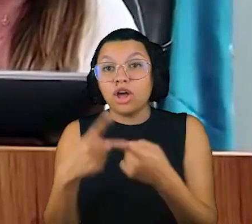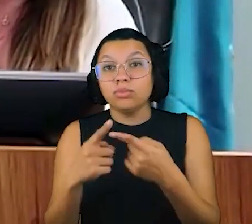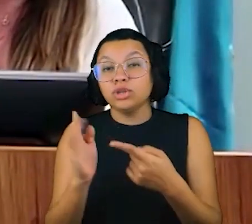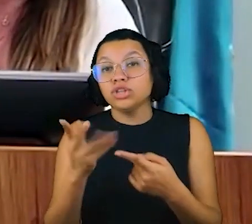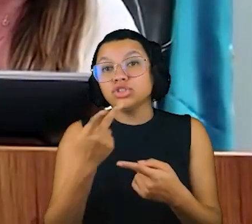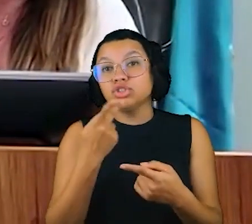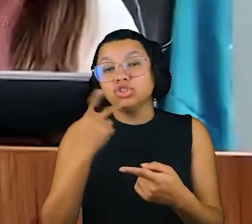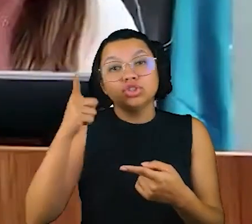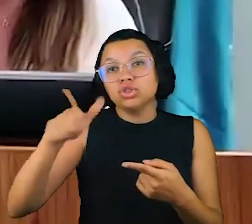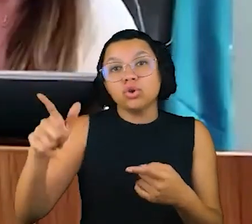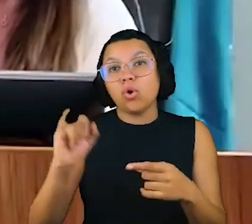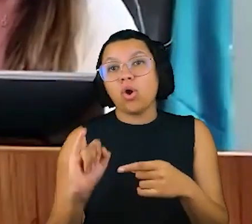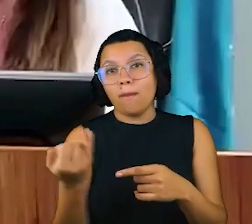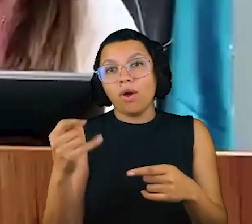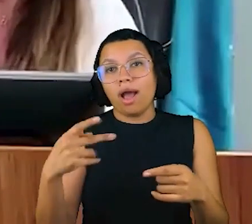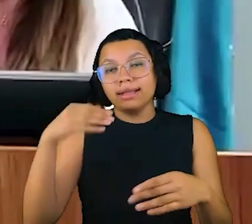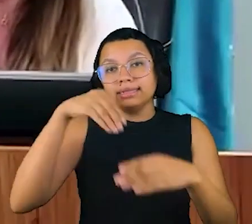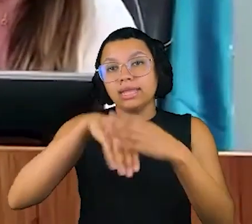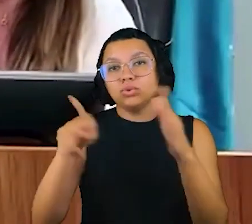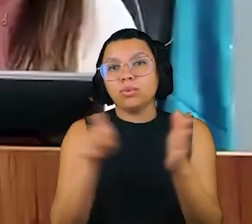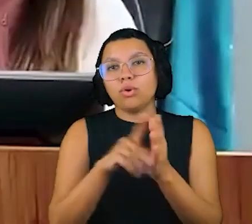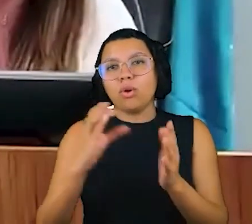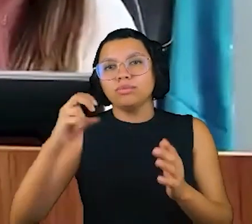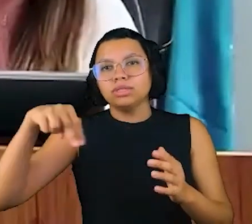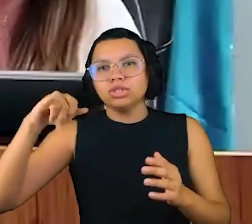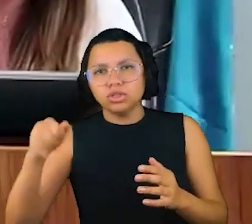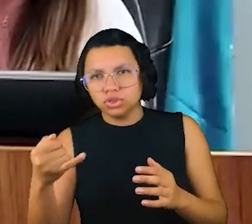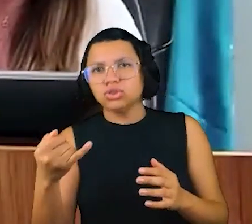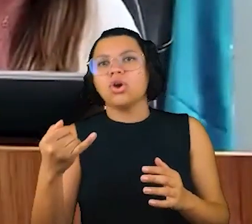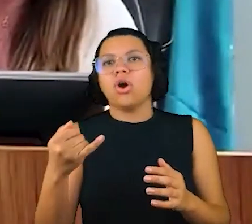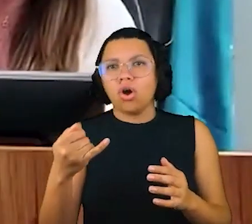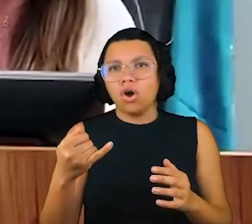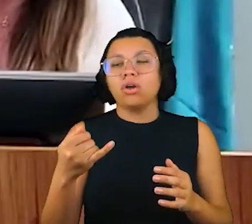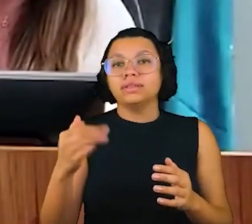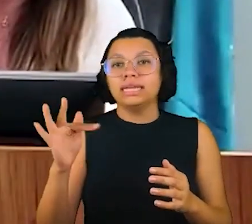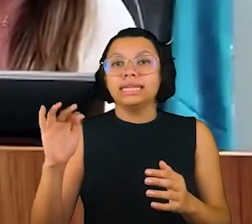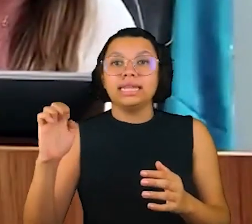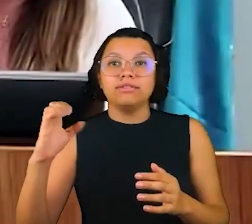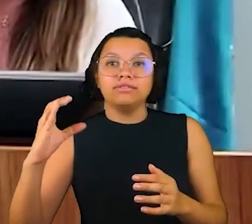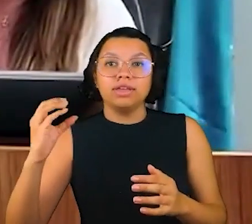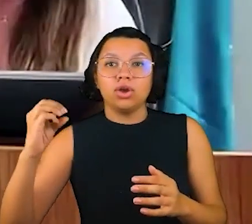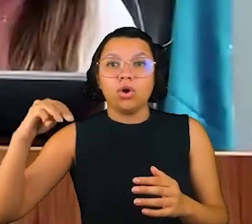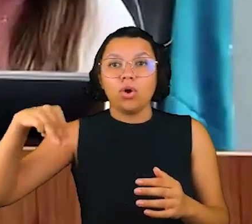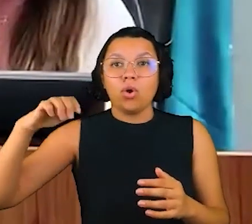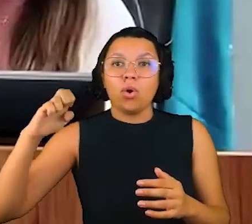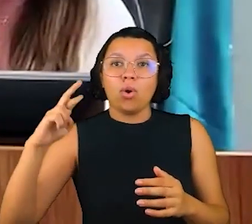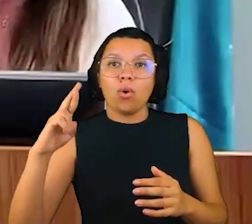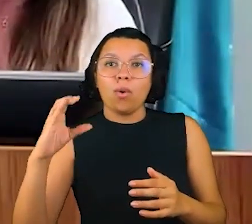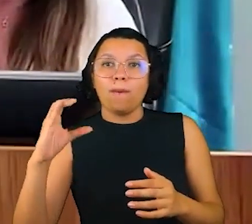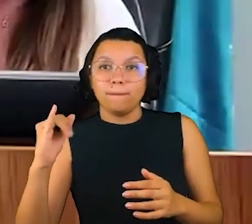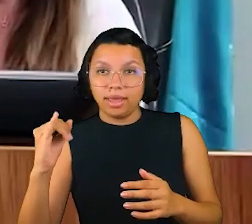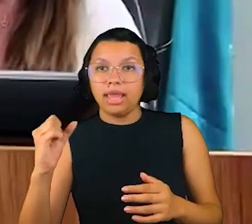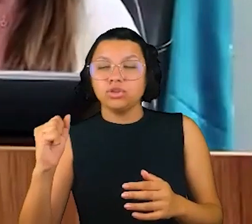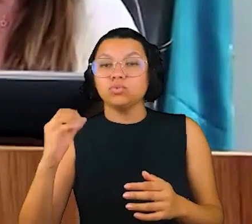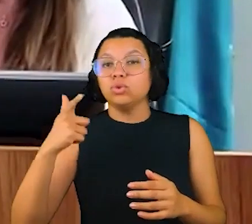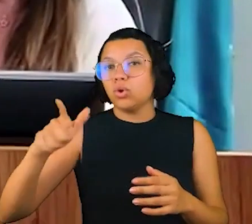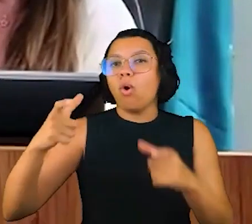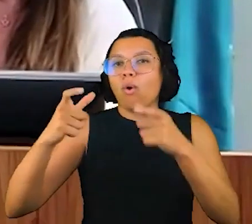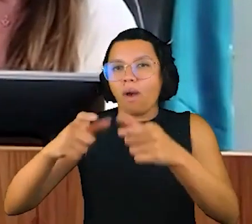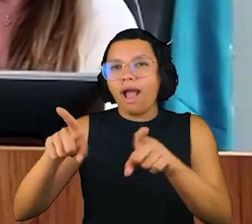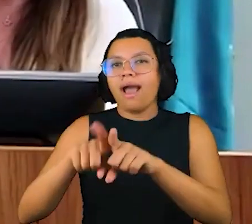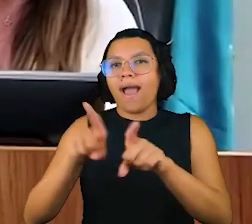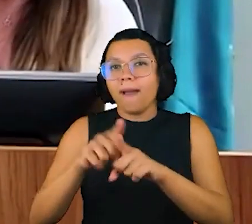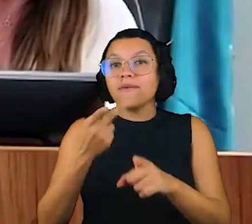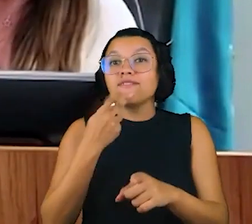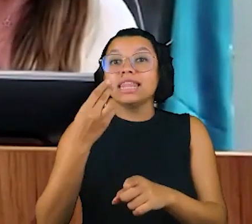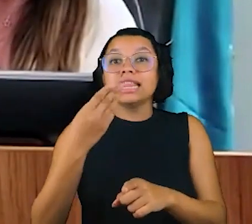Eu lhes digo isso aqui porque já disse em outra oportunidade, dentro do próprio CNJ, no INSPER e na FEComércio. Para não ter dúvida, foram 3